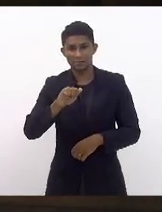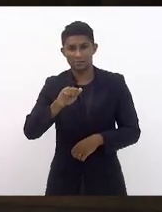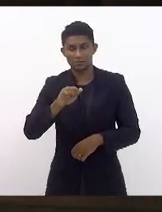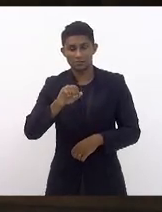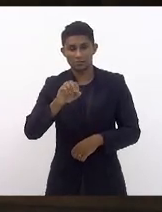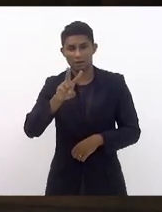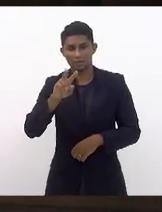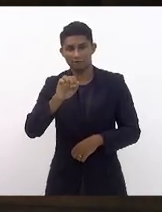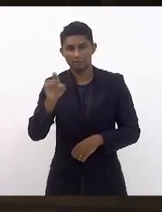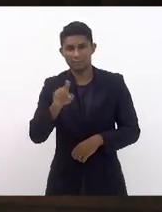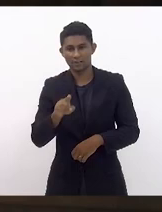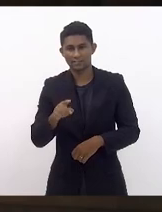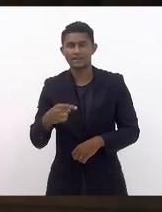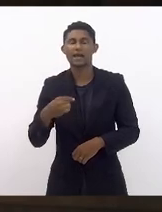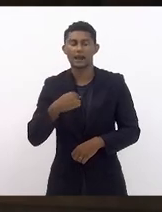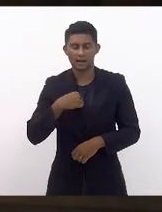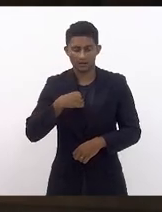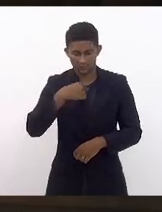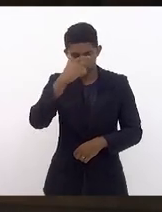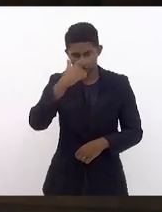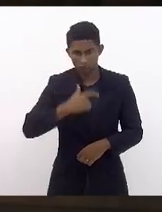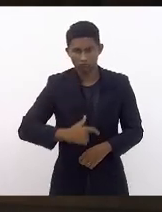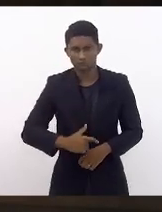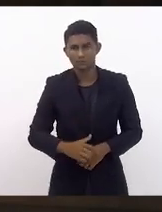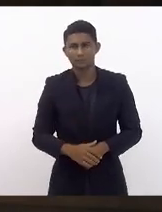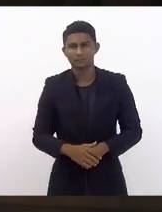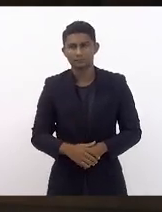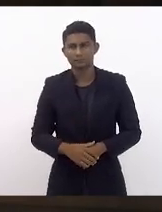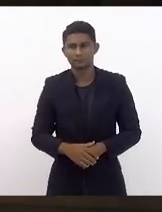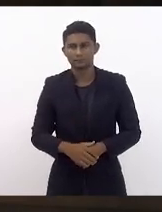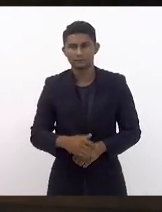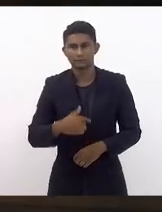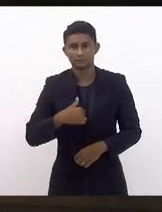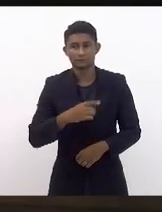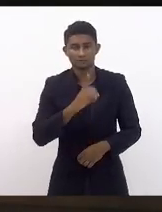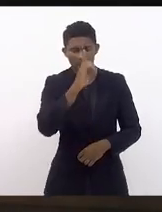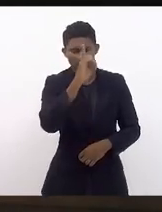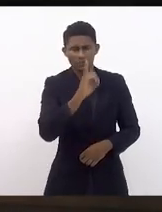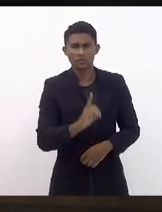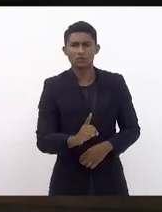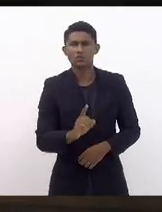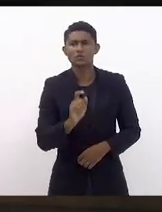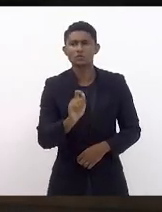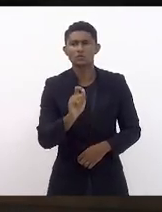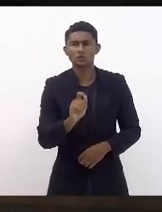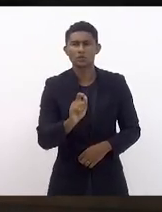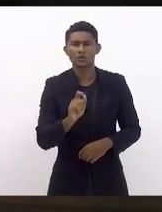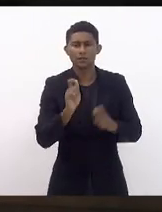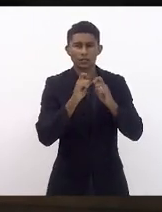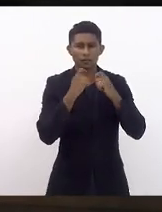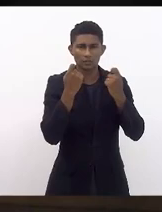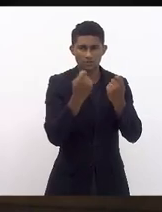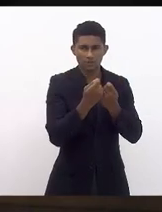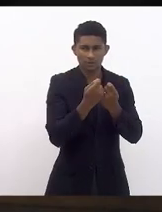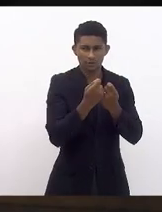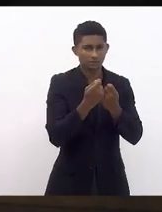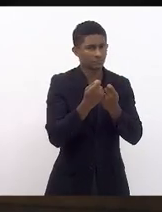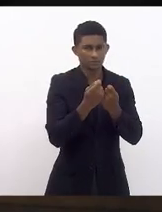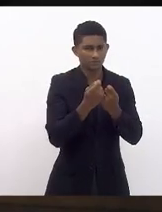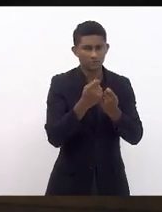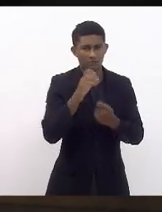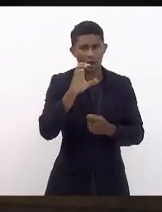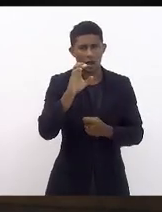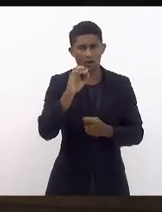Eu, Hamilton Vargas, diretor executivo não da Associação Batista Fluminense, mas da Convenção